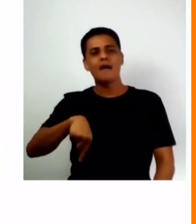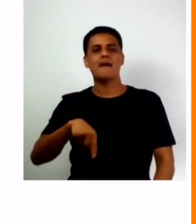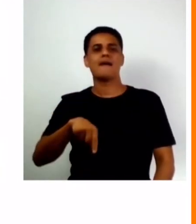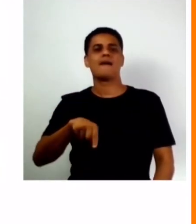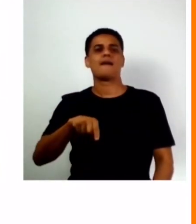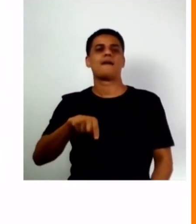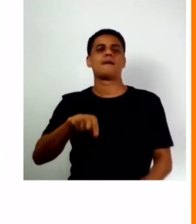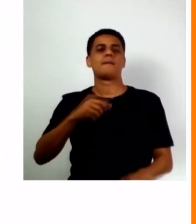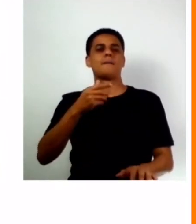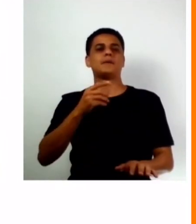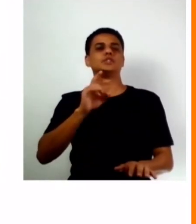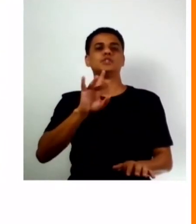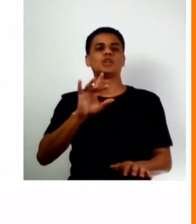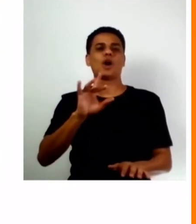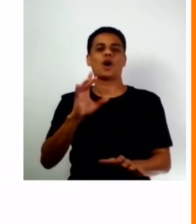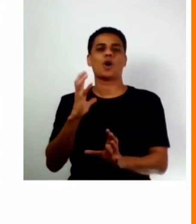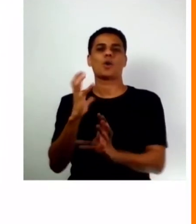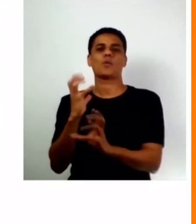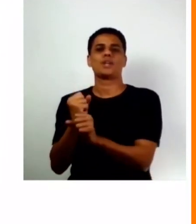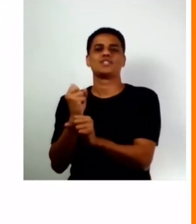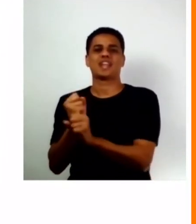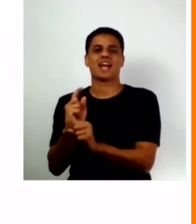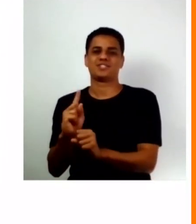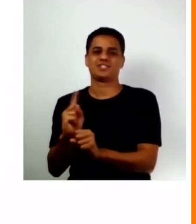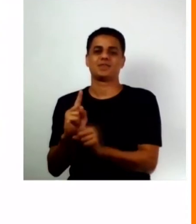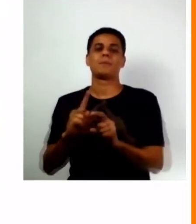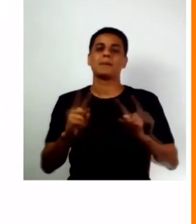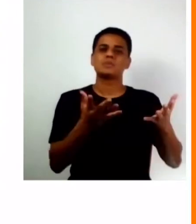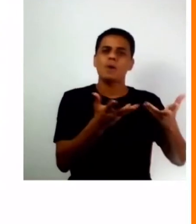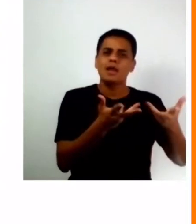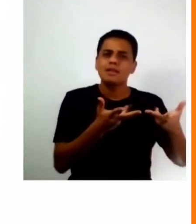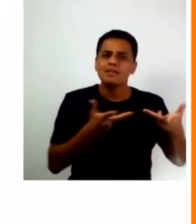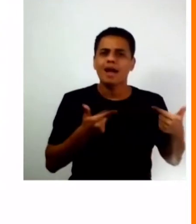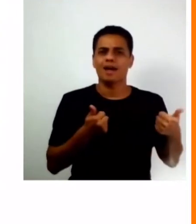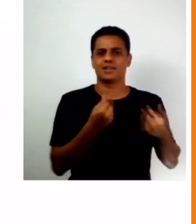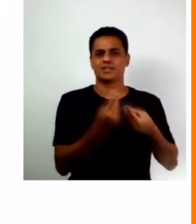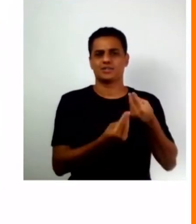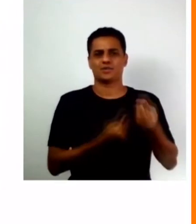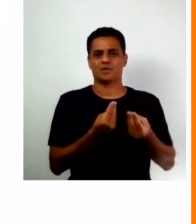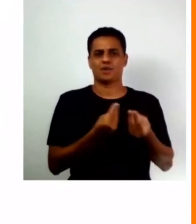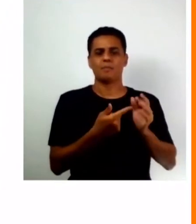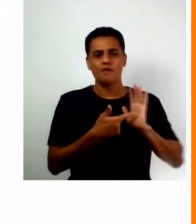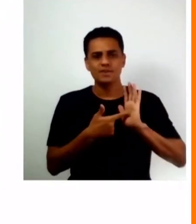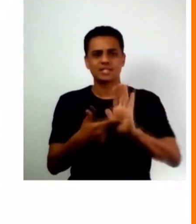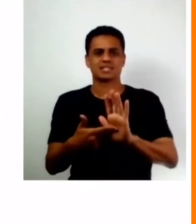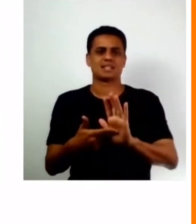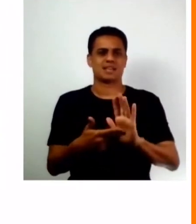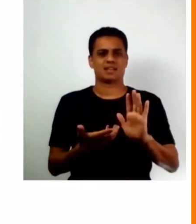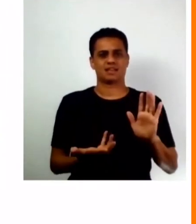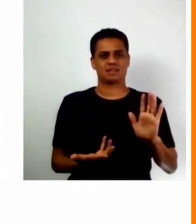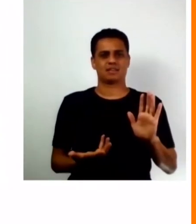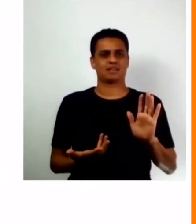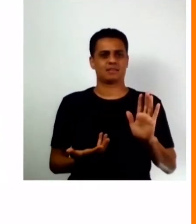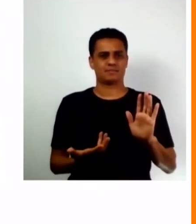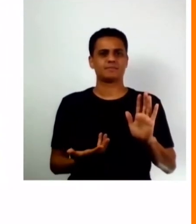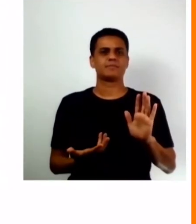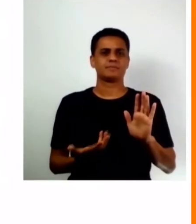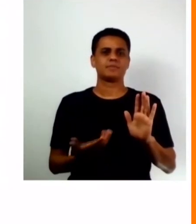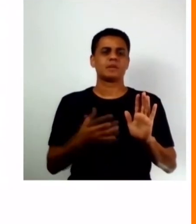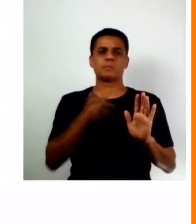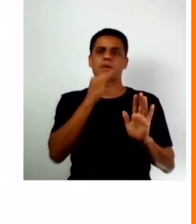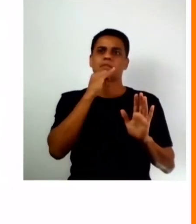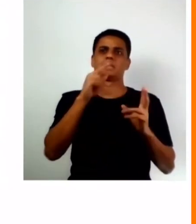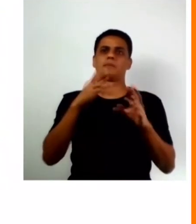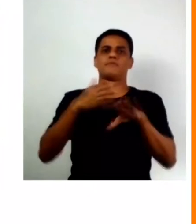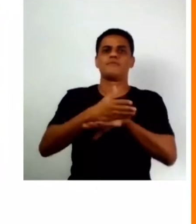cuantitativo, e creo que vai ser interesante, como a oferta en streaming, en virtual, que ha